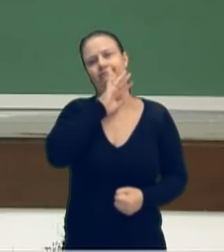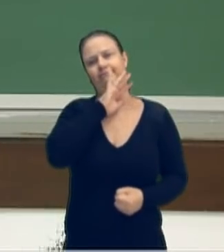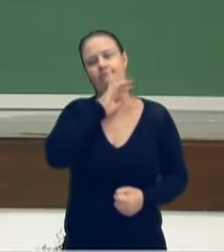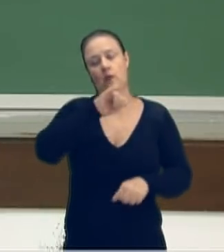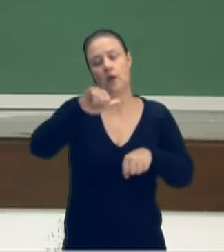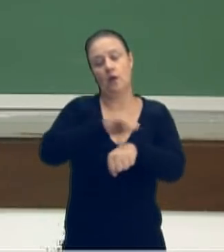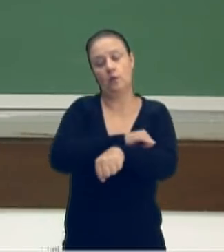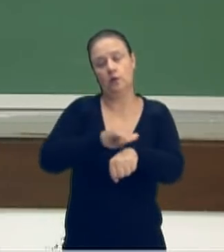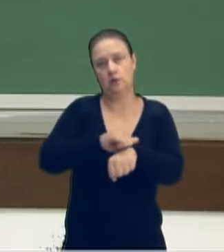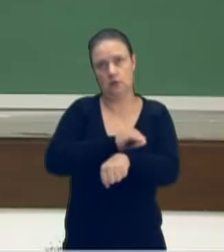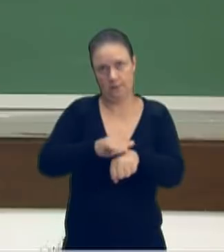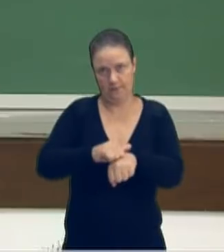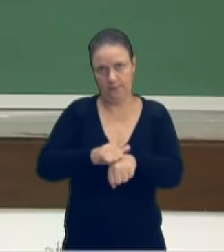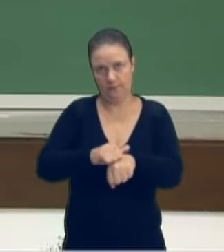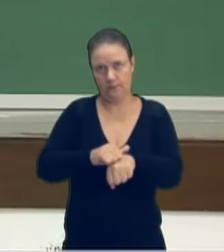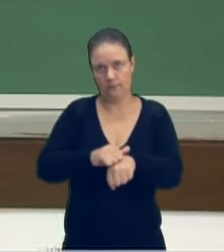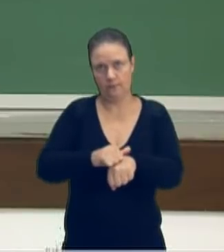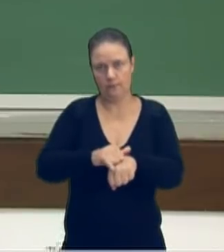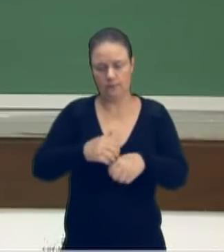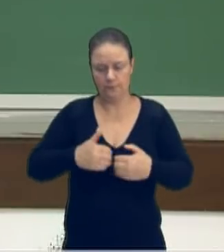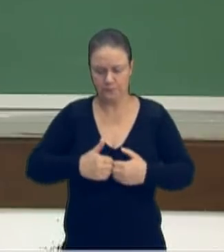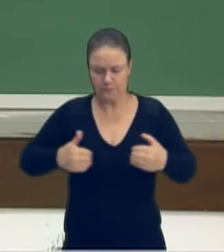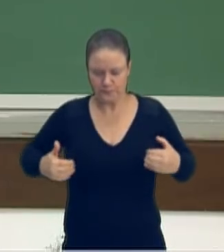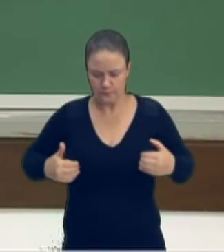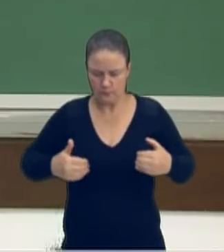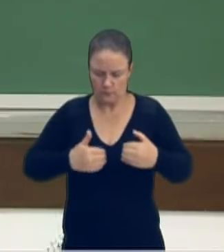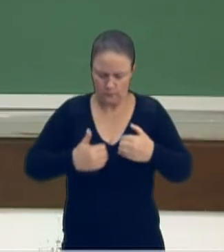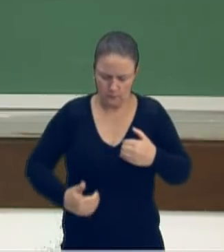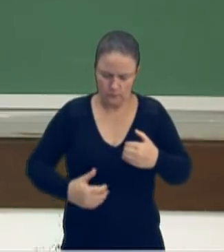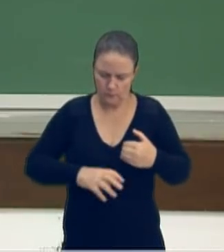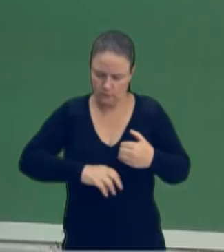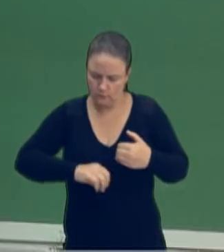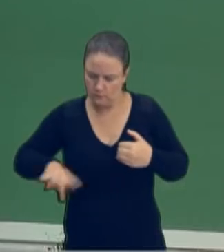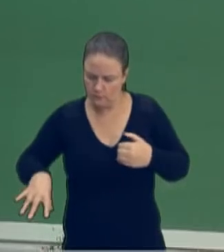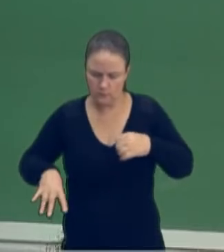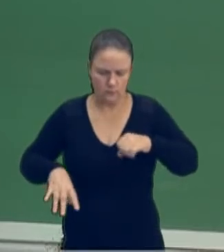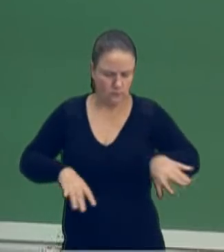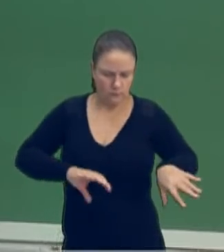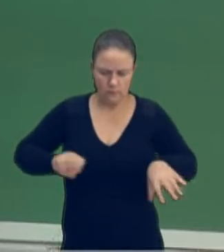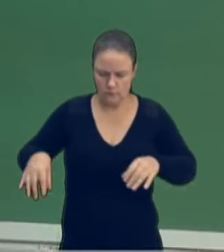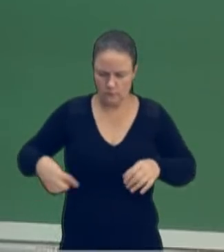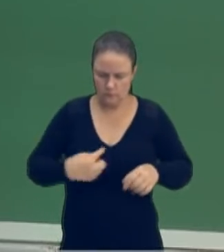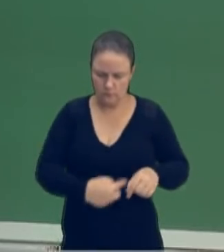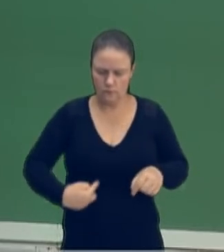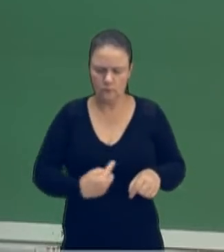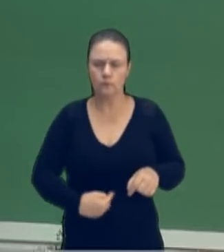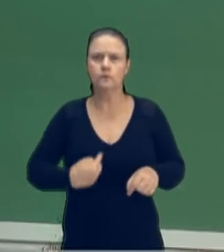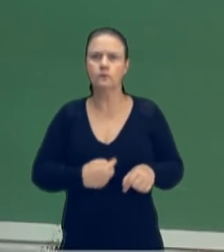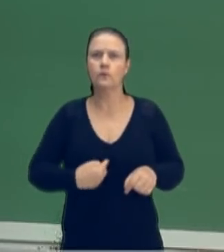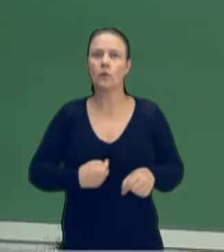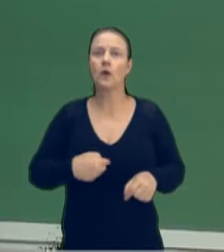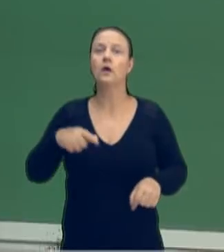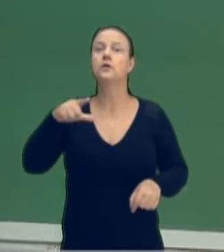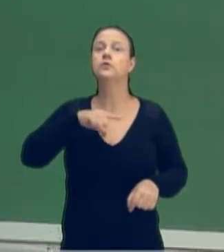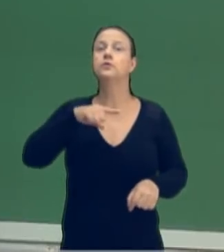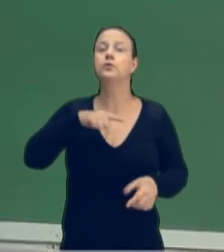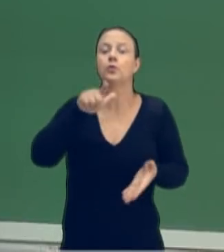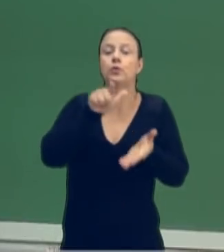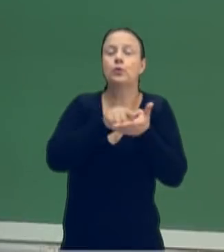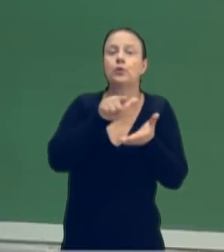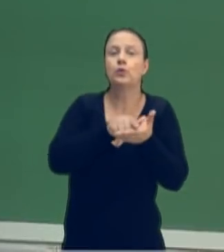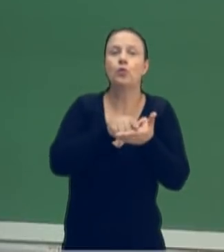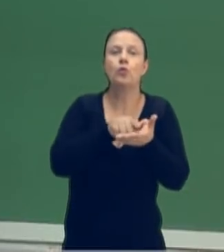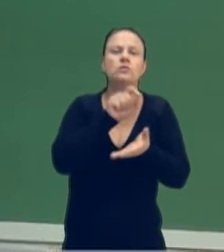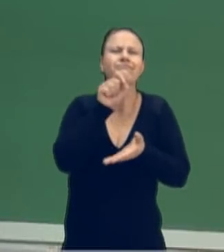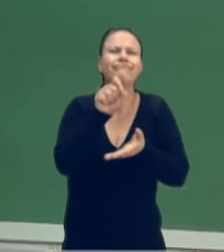deles, o produto chamado natrão. Tiravam os órgãos, colocavam em vasos canópicos, e um tinha um papel especial, um órgão